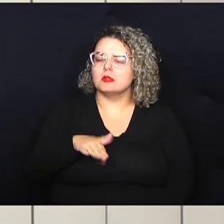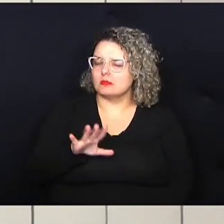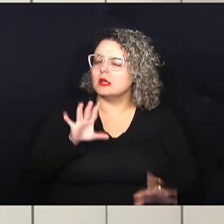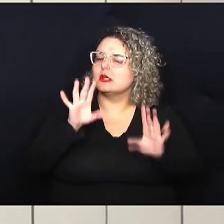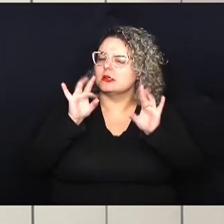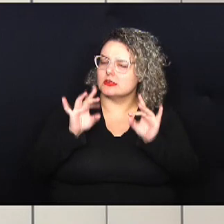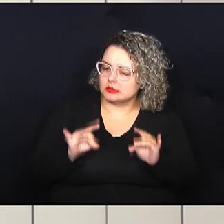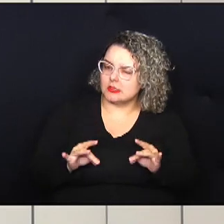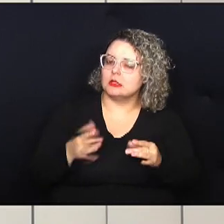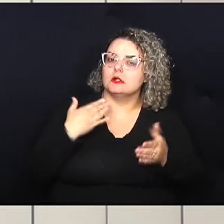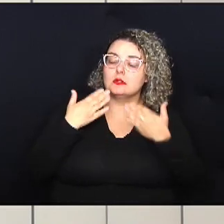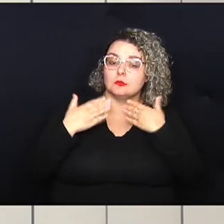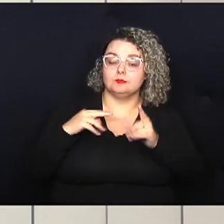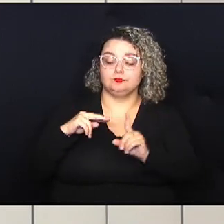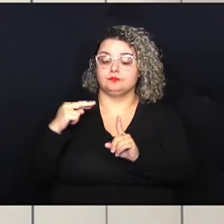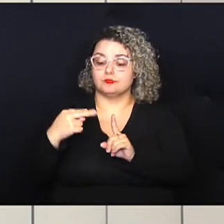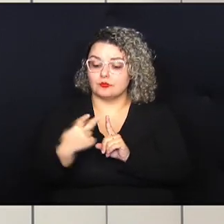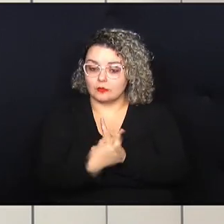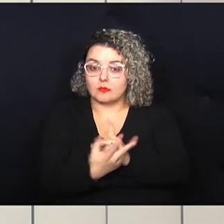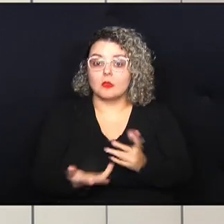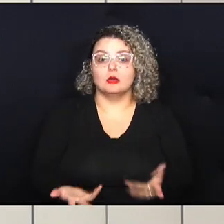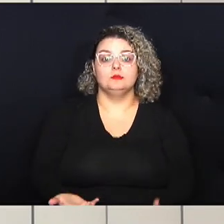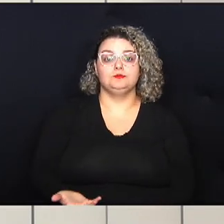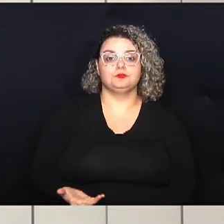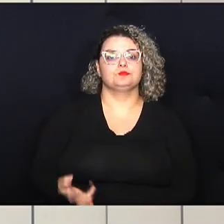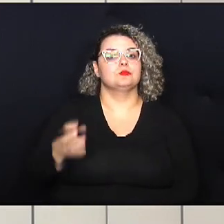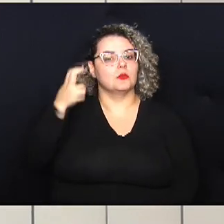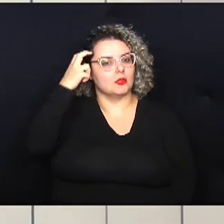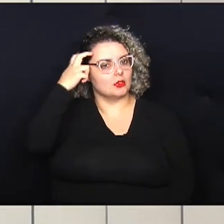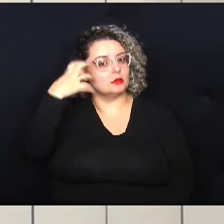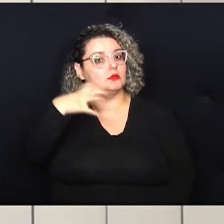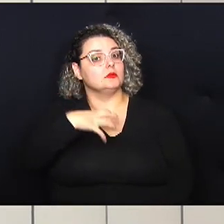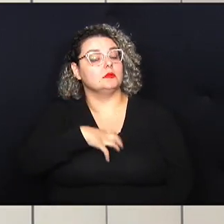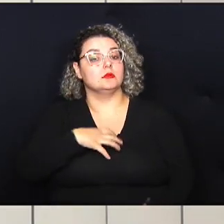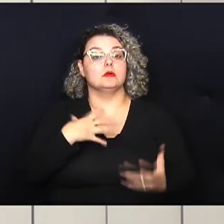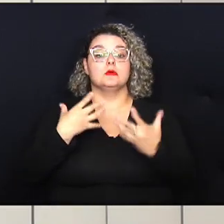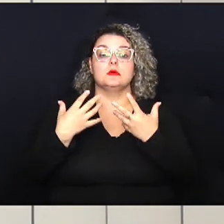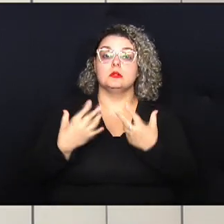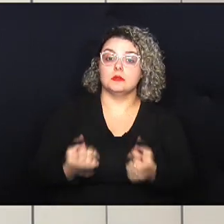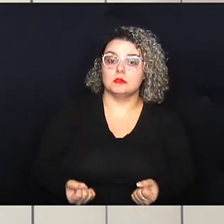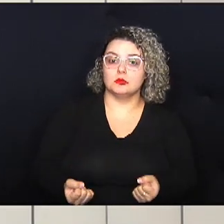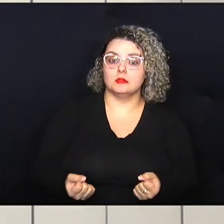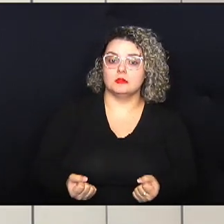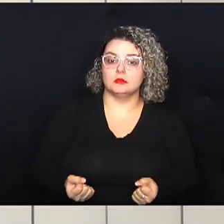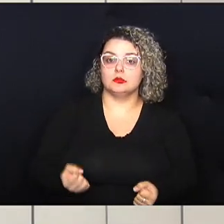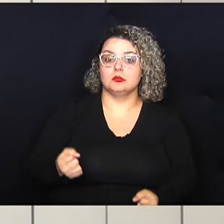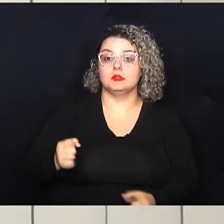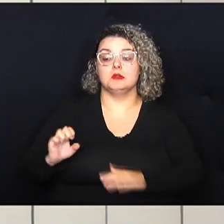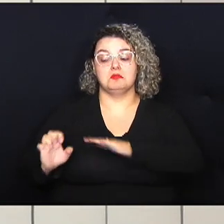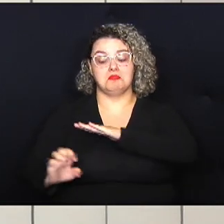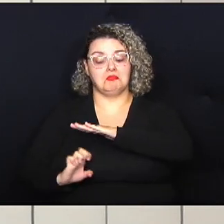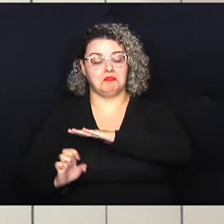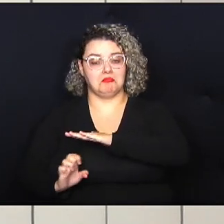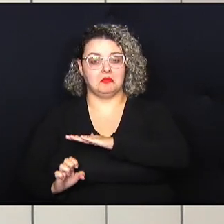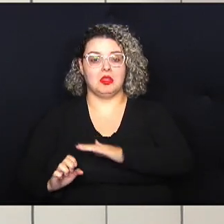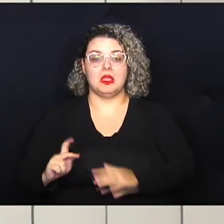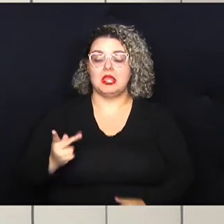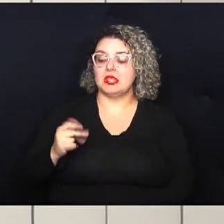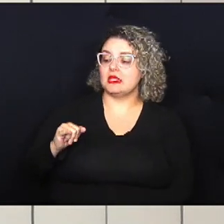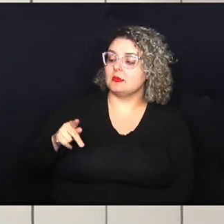agora, aqui no Ponto de Vista Inteligência Emocional. Nós estamos recebendo a empresária,